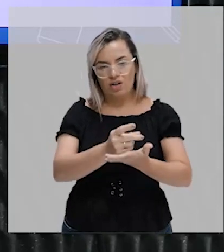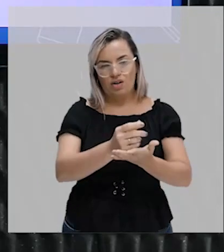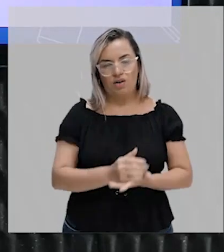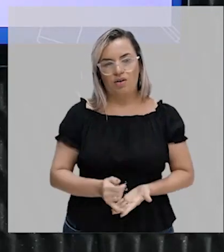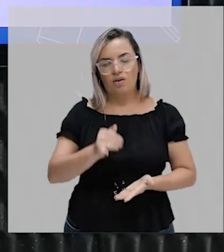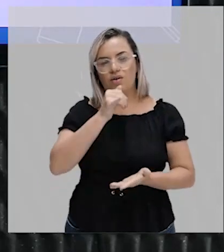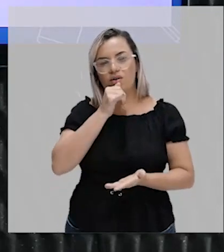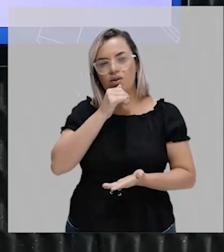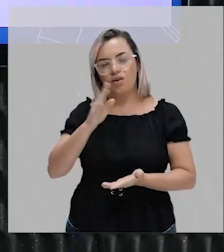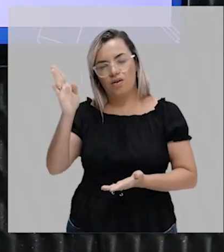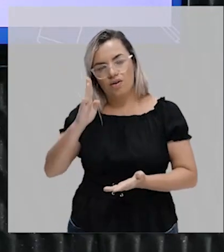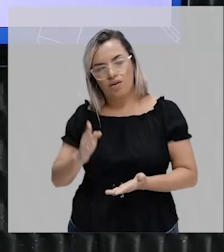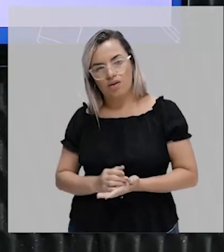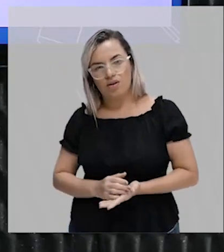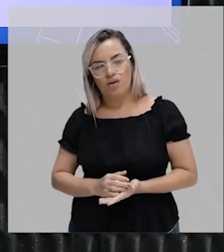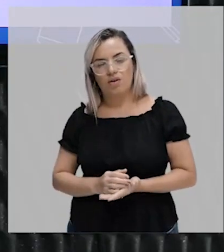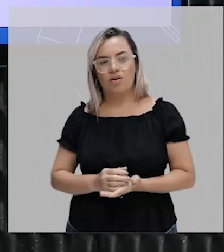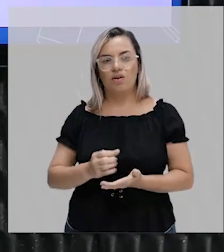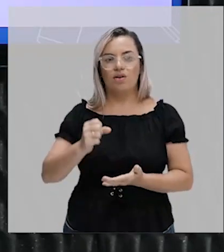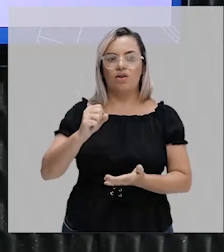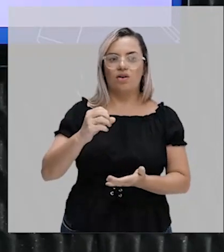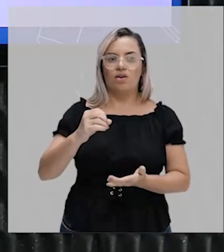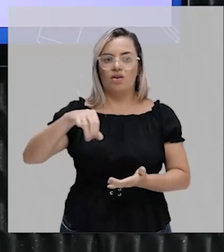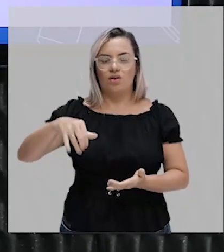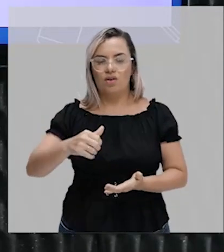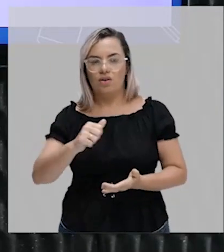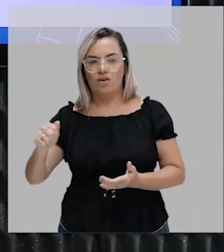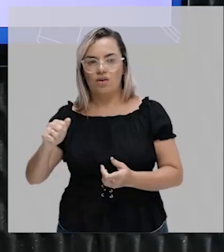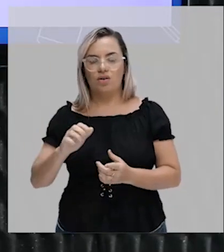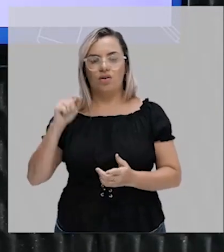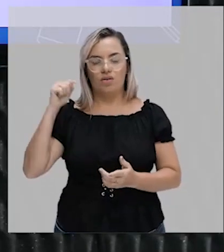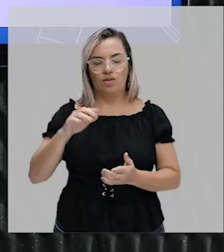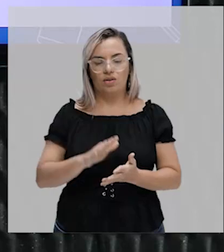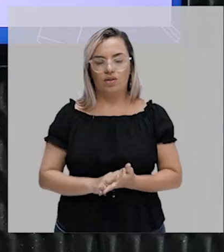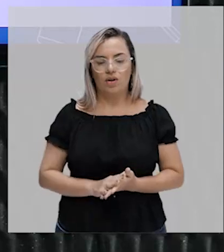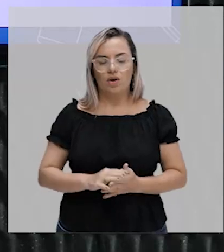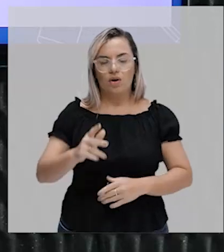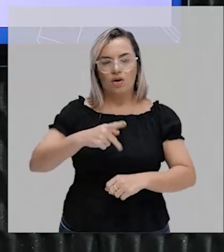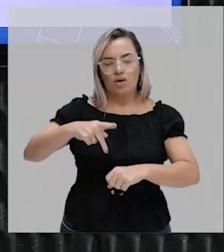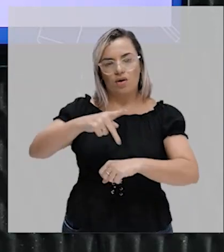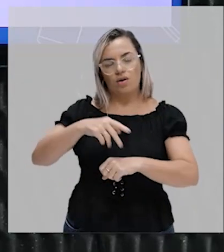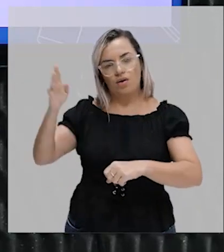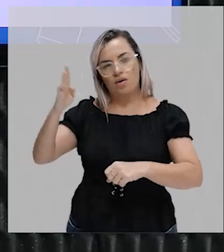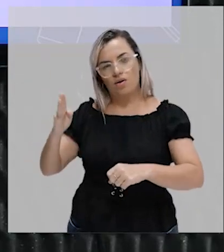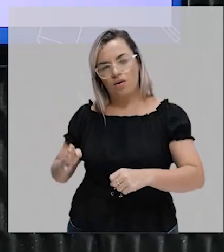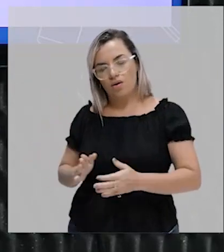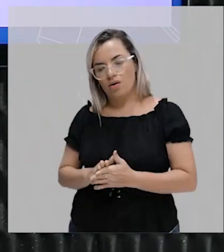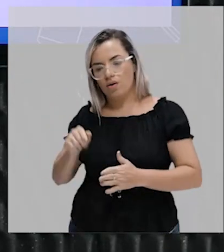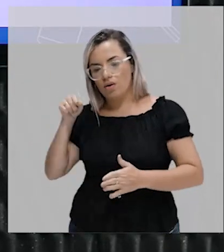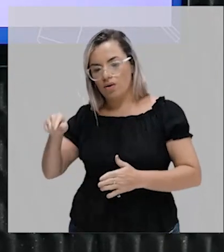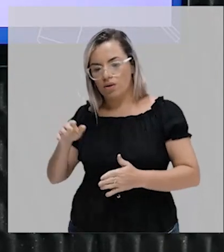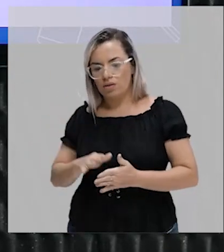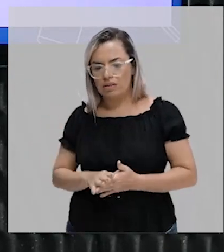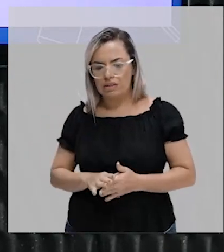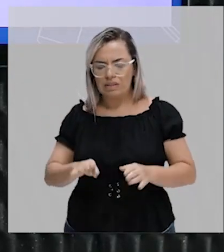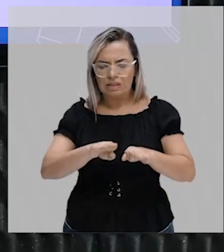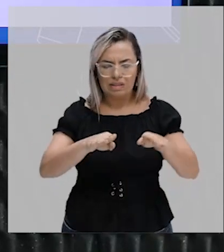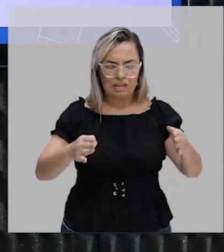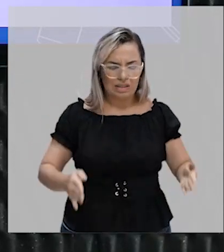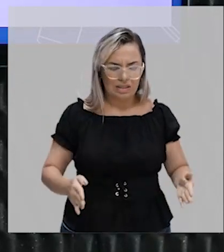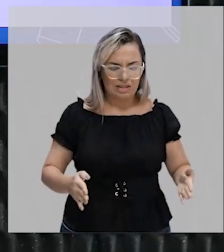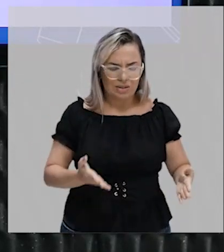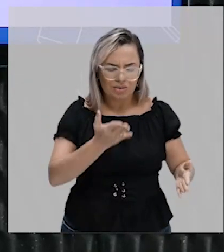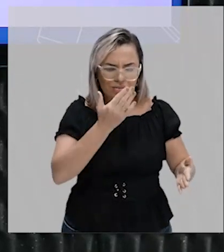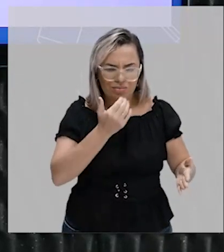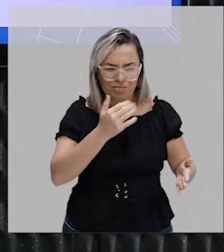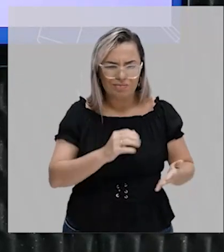produto, mas é um produto de agroexportação. Se a gente for olhar assim, o Brasil é um dos maiores produtores de soja do mundo, a soja está diretamente na tua mesa? Não, a gente quase